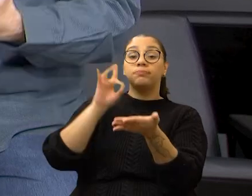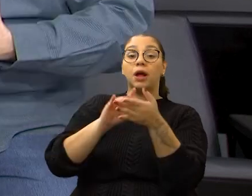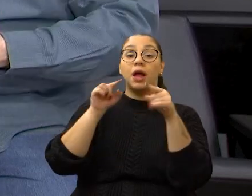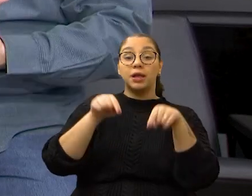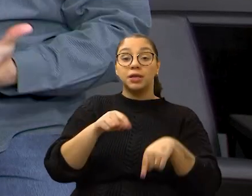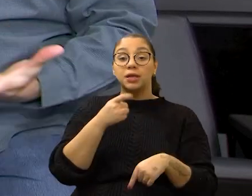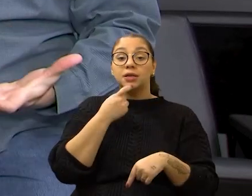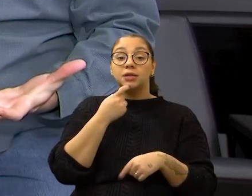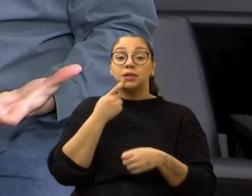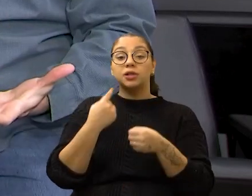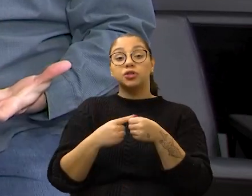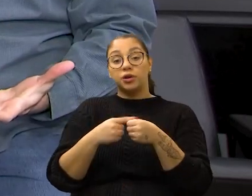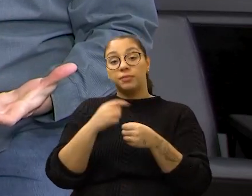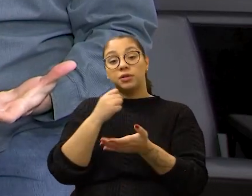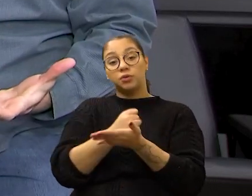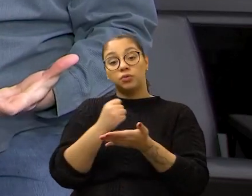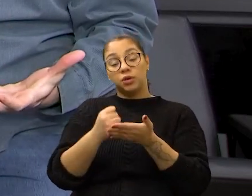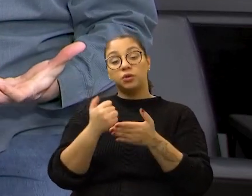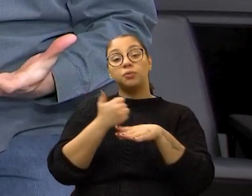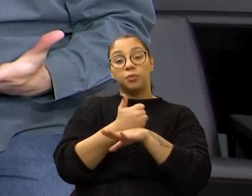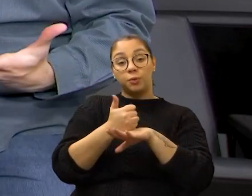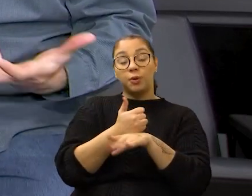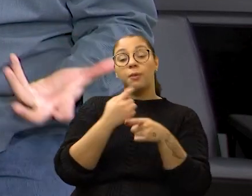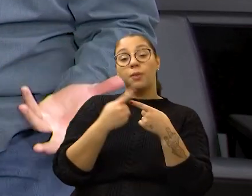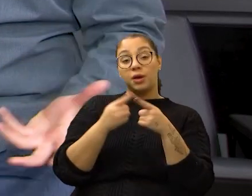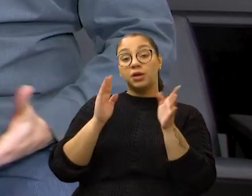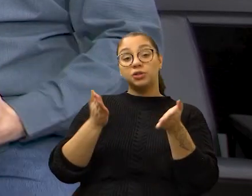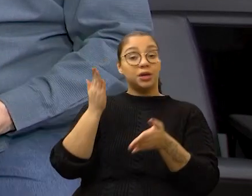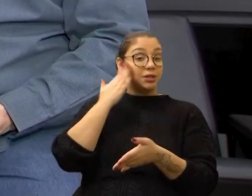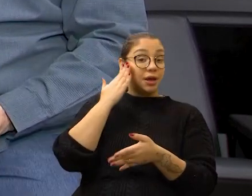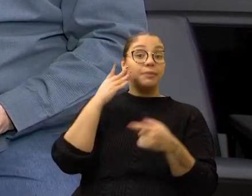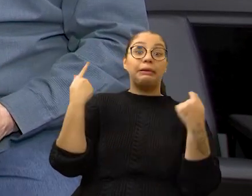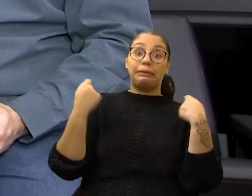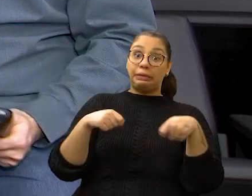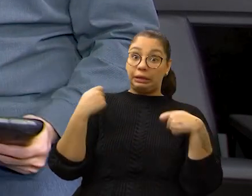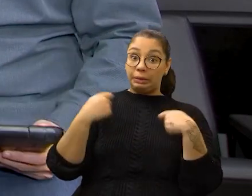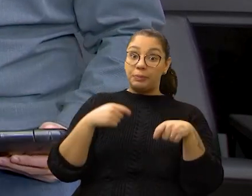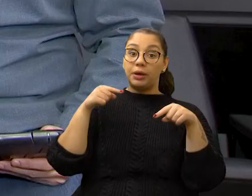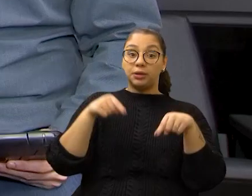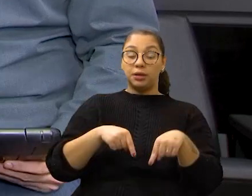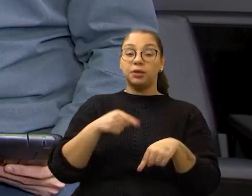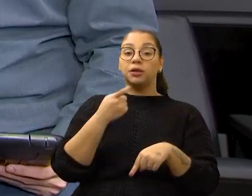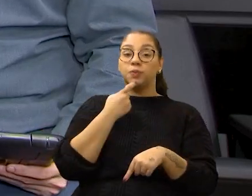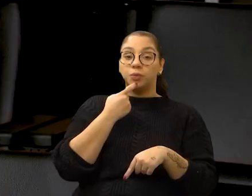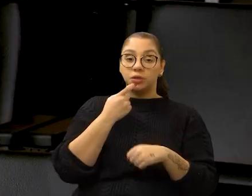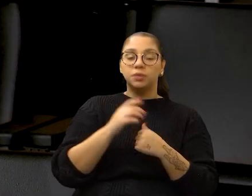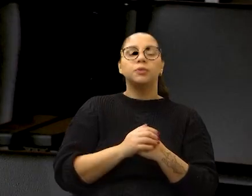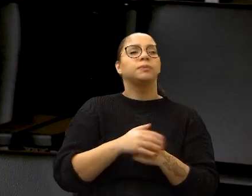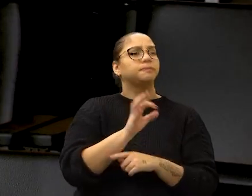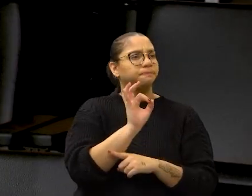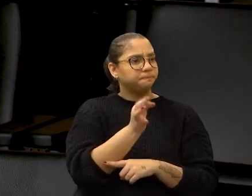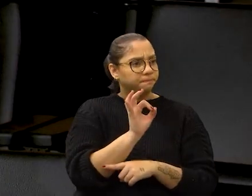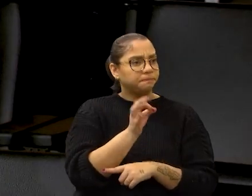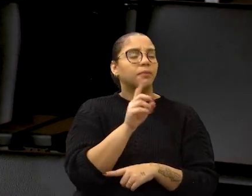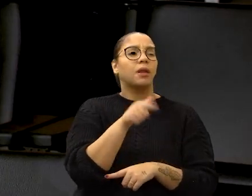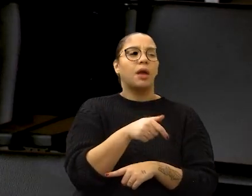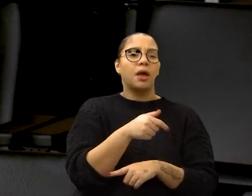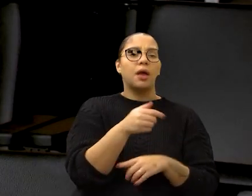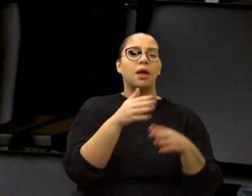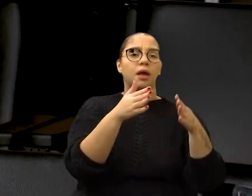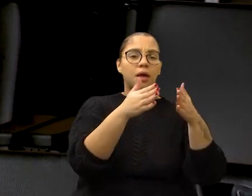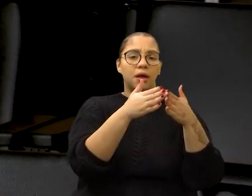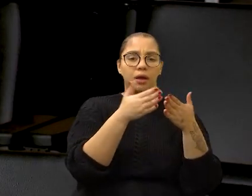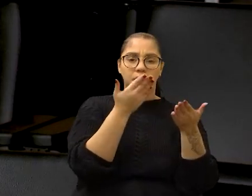Campinas e que se contratem, então, esses profissionais, porque a gente sabe que a demanda é muito grande, então, no nosso município, né? Exatamente, o